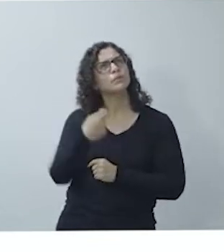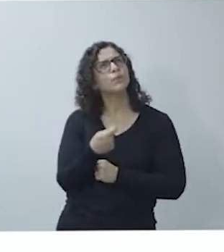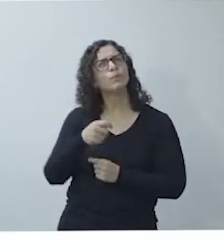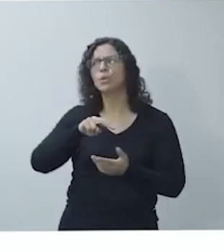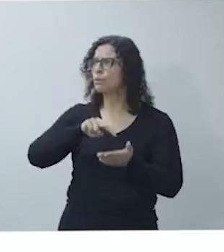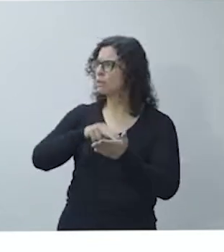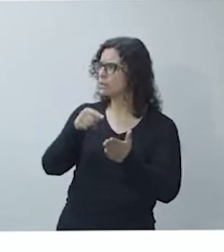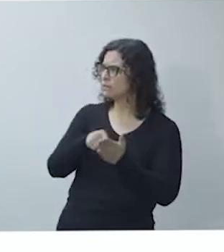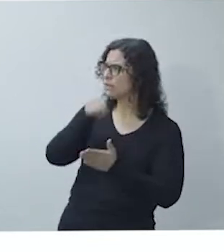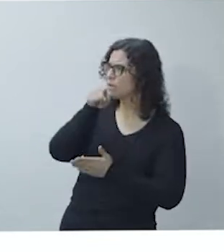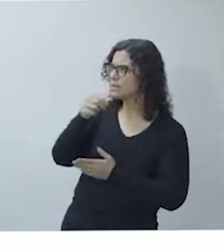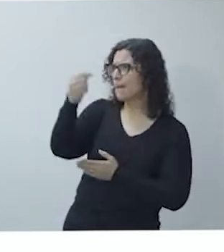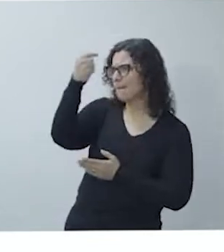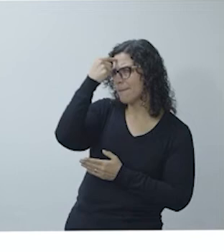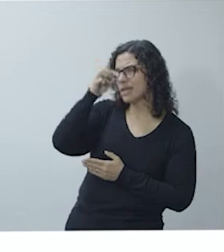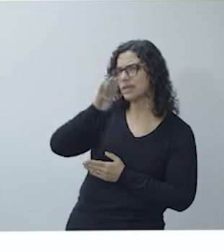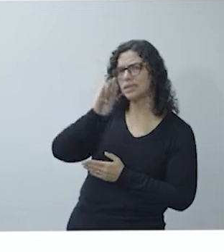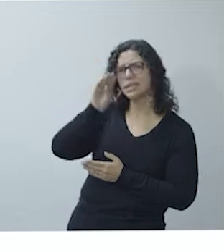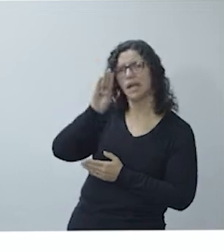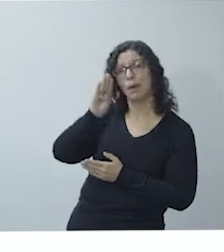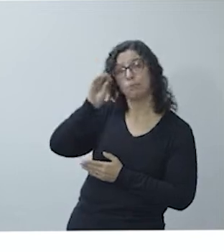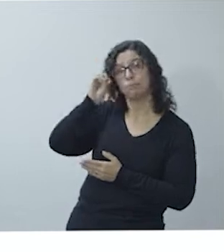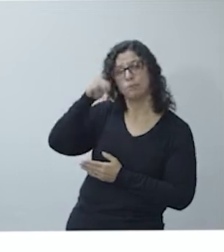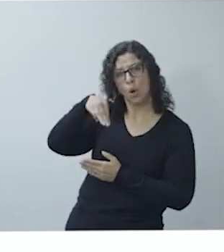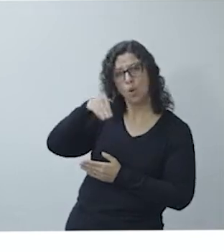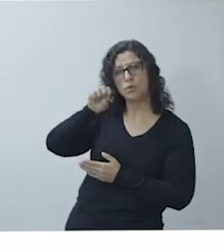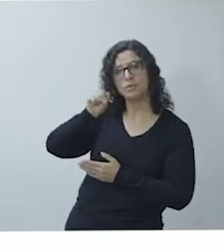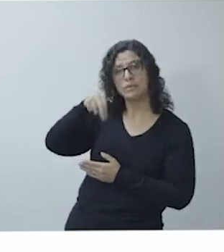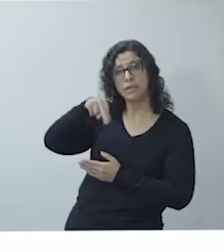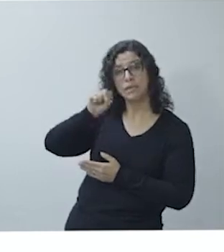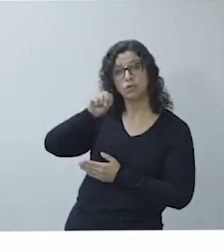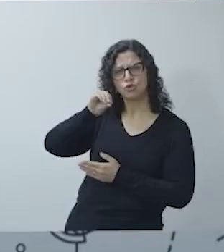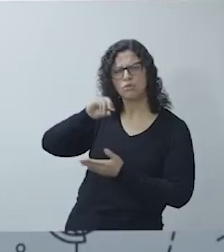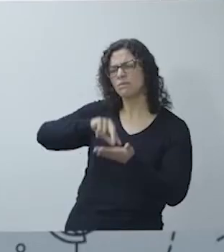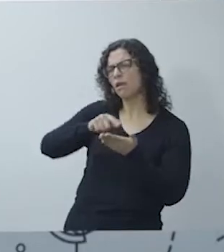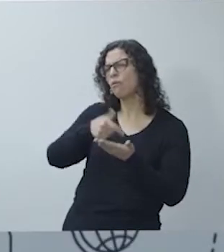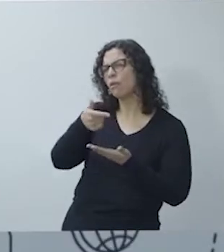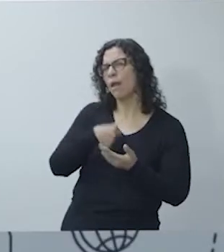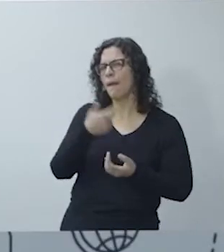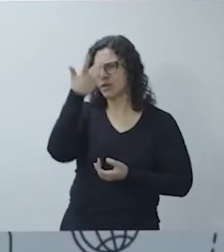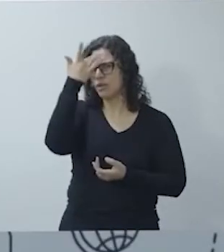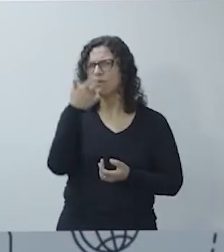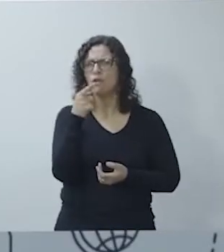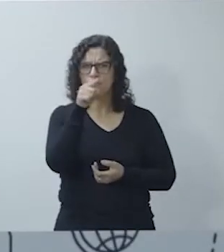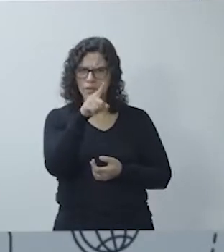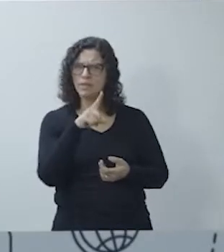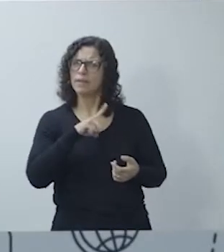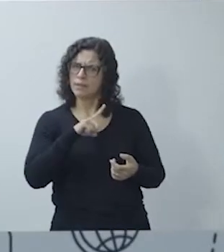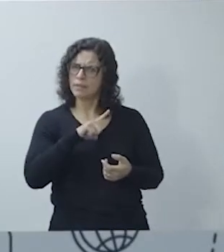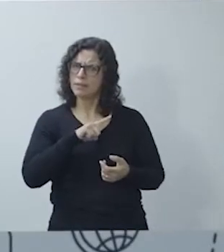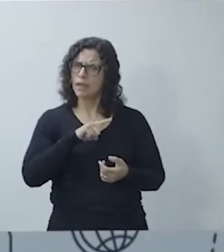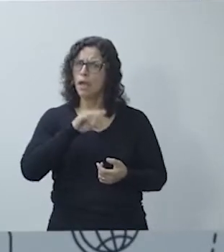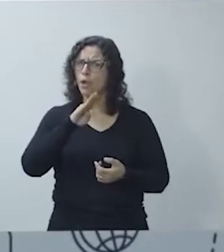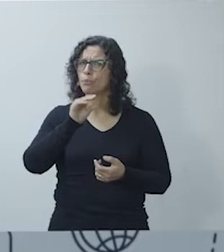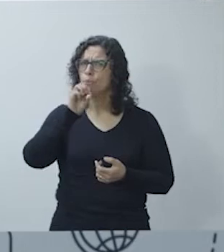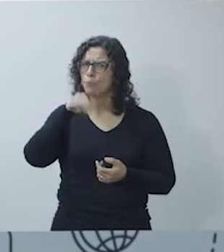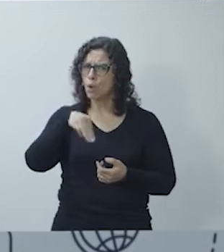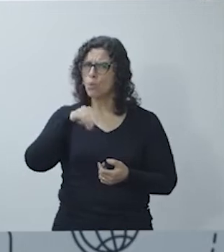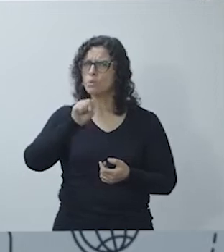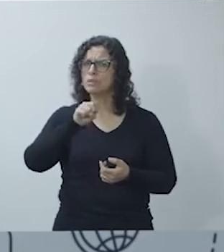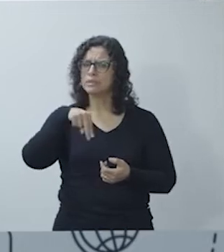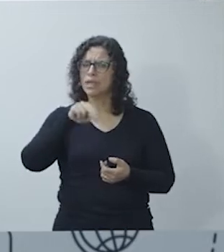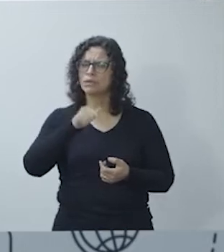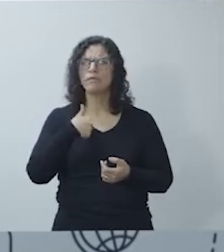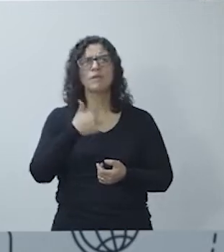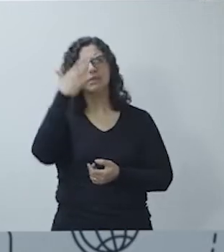que você entende por bom senso? Alguém diz para você, fulano, você tem que ter bom senso.